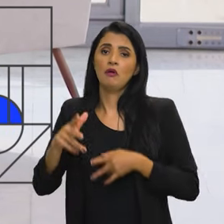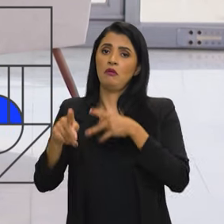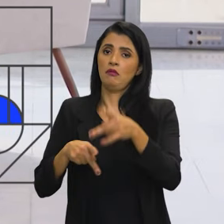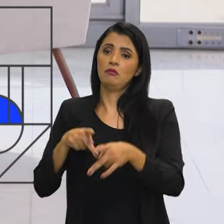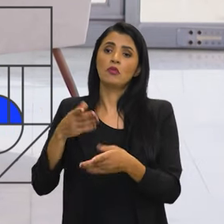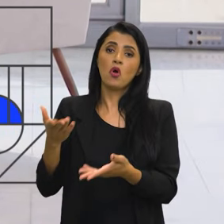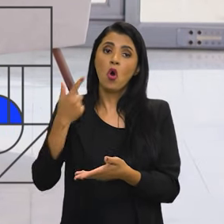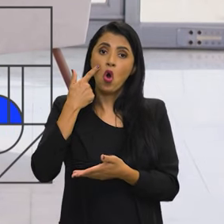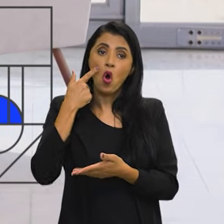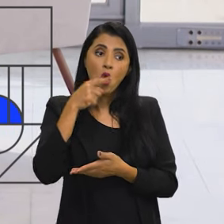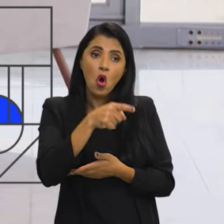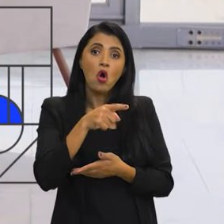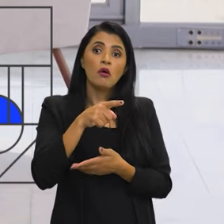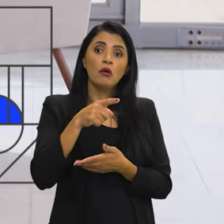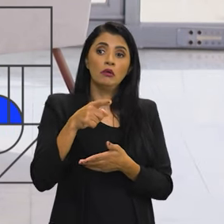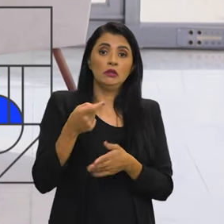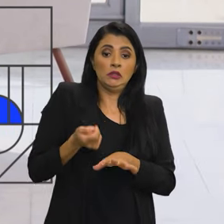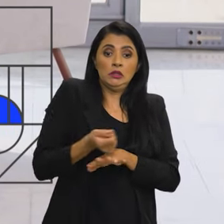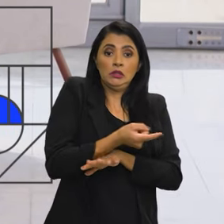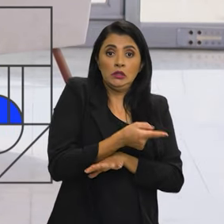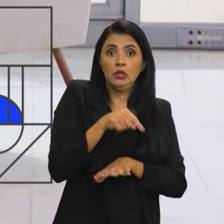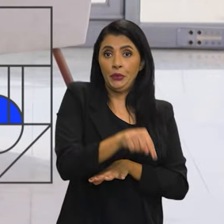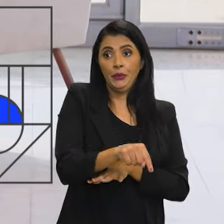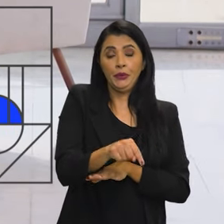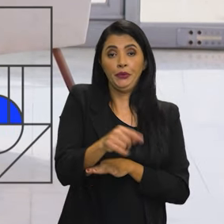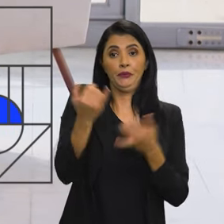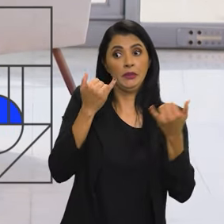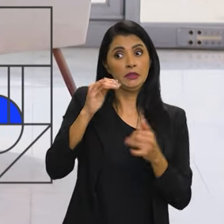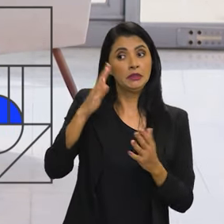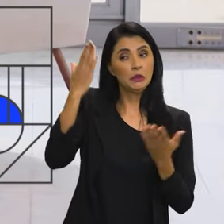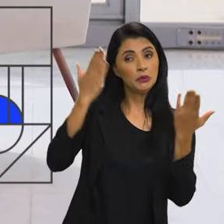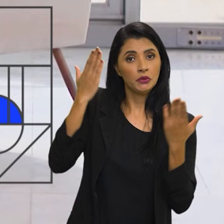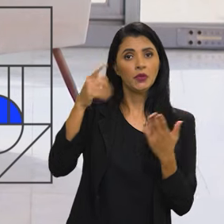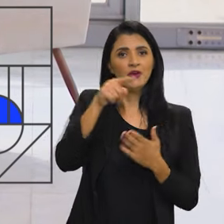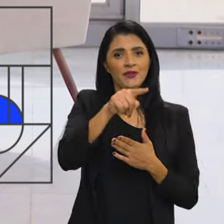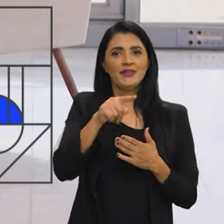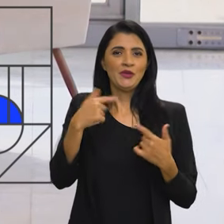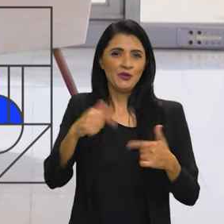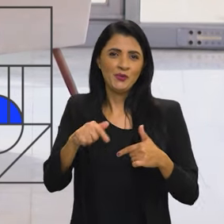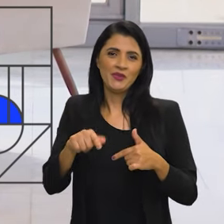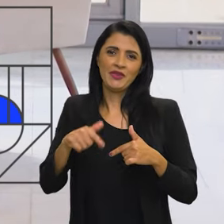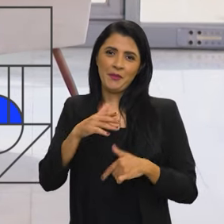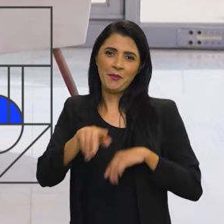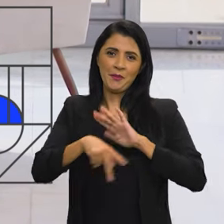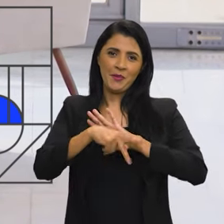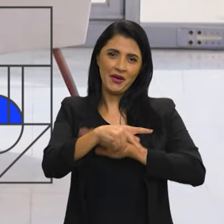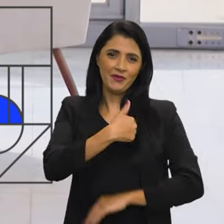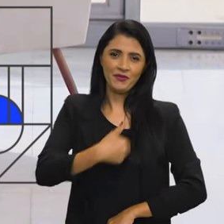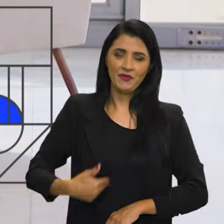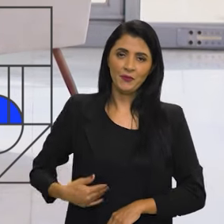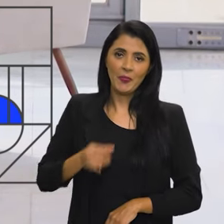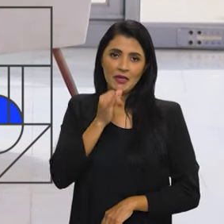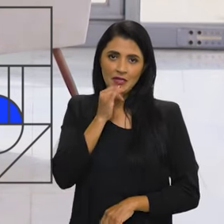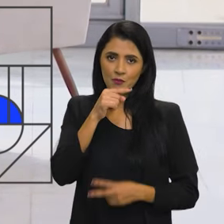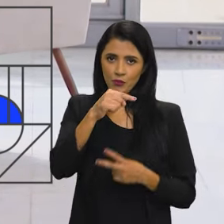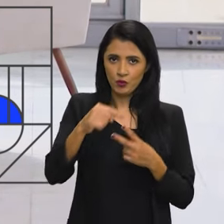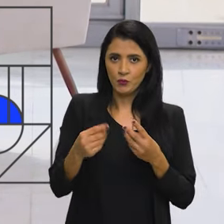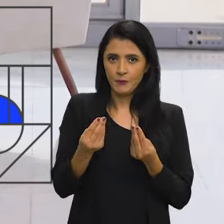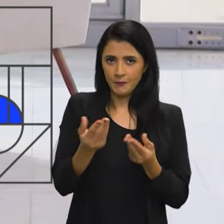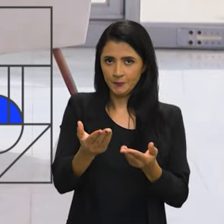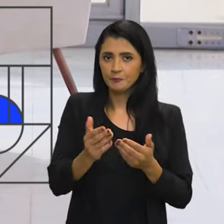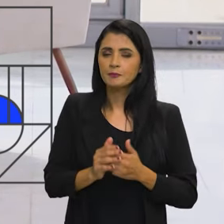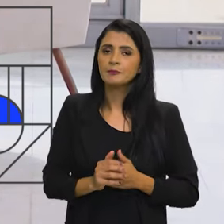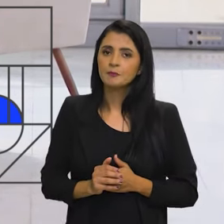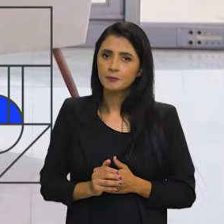desinformação que são difundidas sobre ações iniciativas do governo vou dar dois